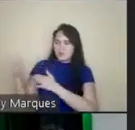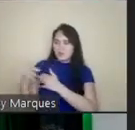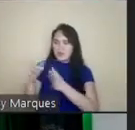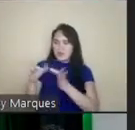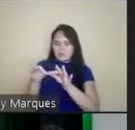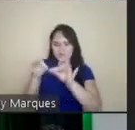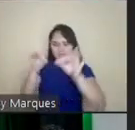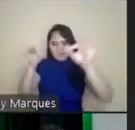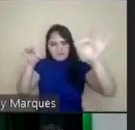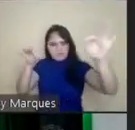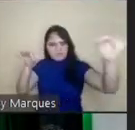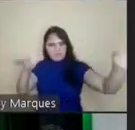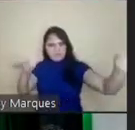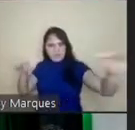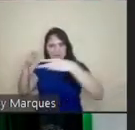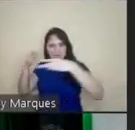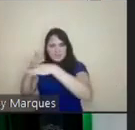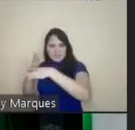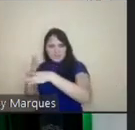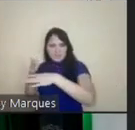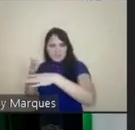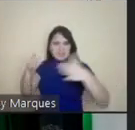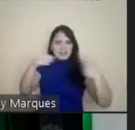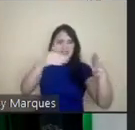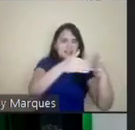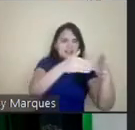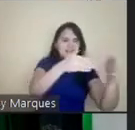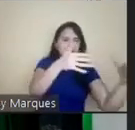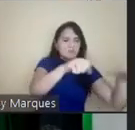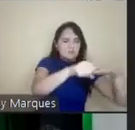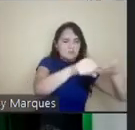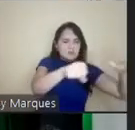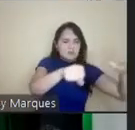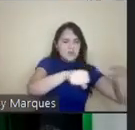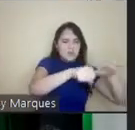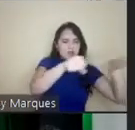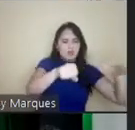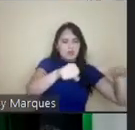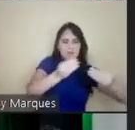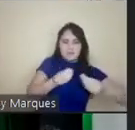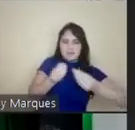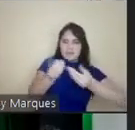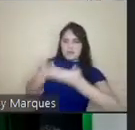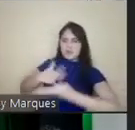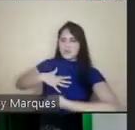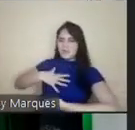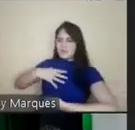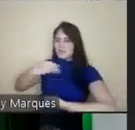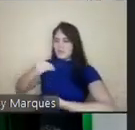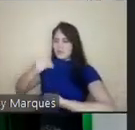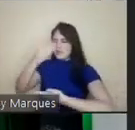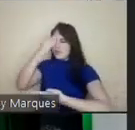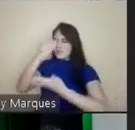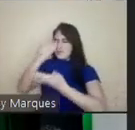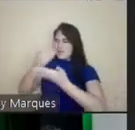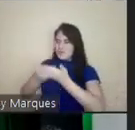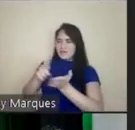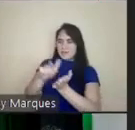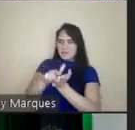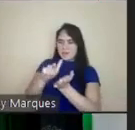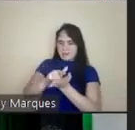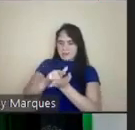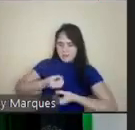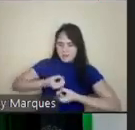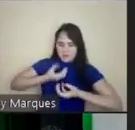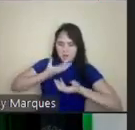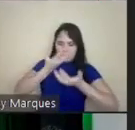sertão, a quem entrego meus filhos com a confiança de quem entrega o poema ao papel. Dila, Dila, Dila, me